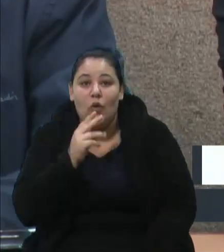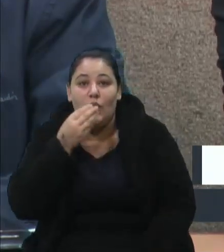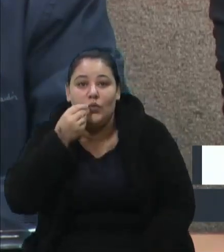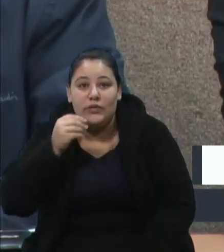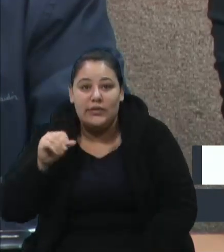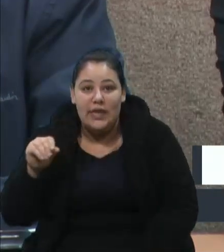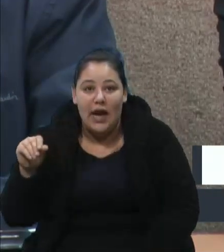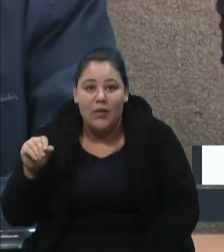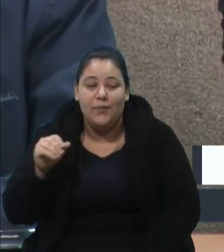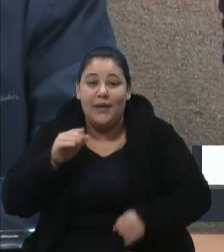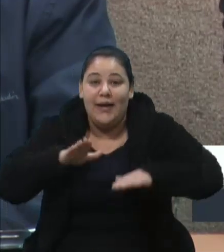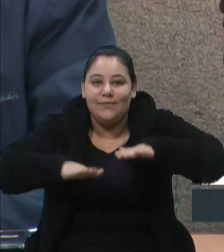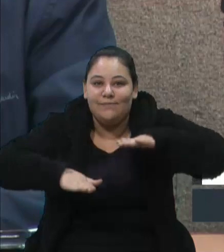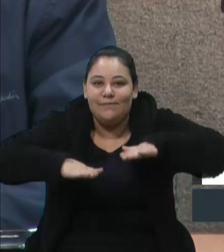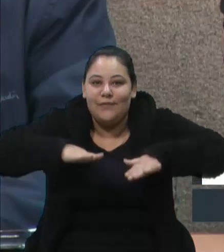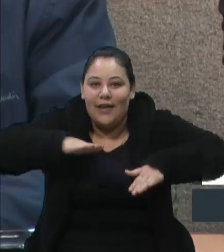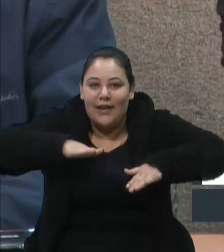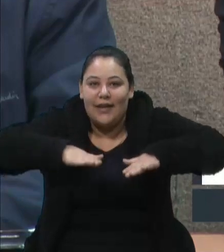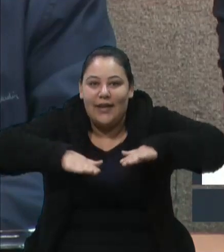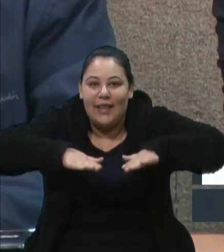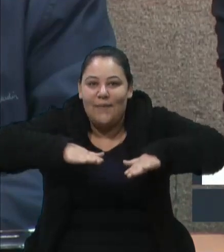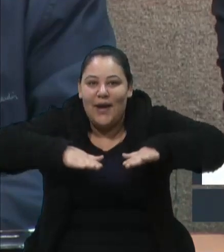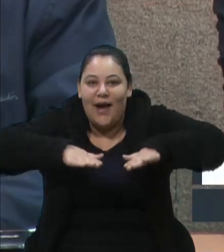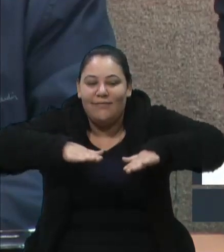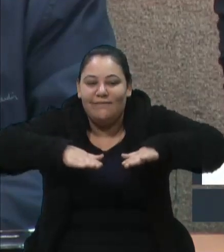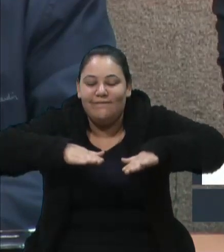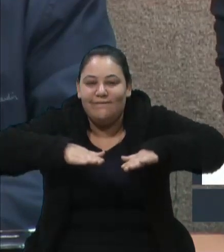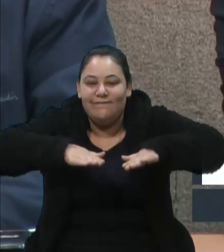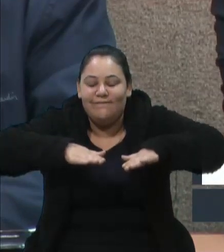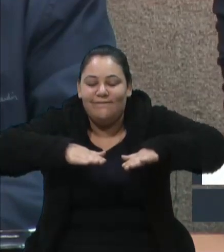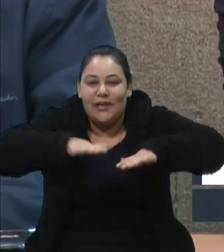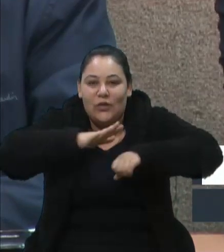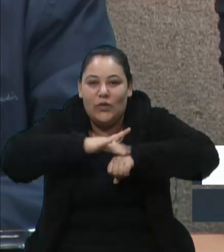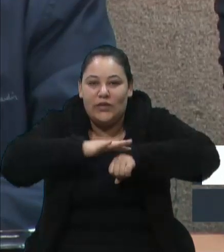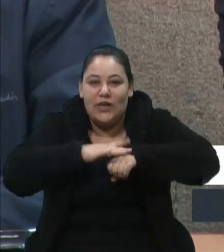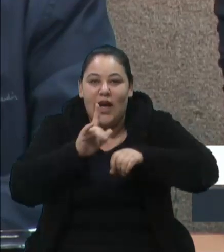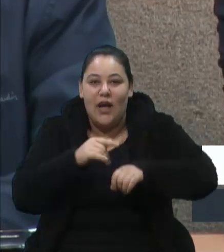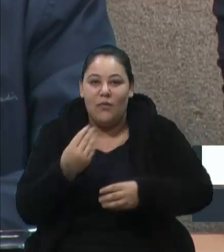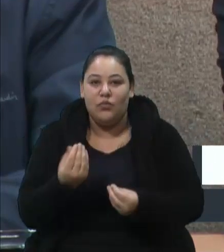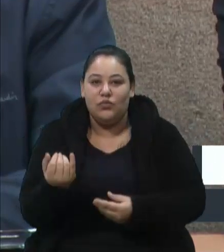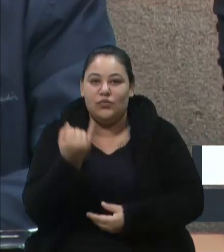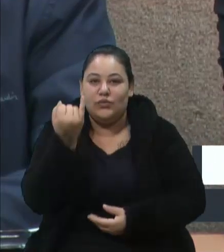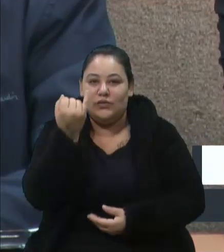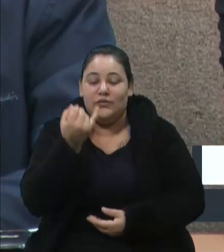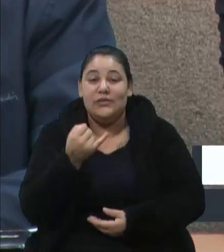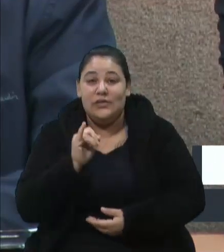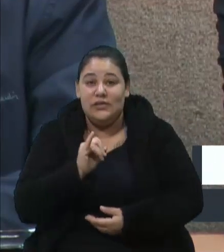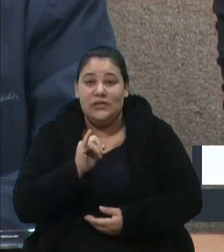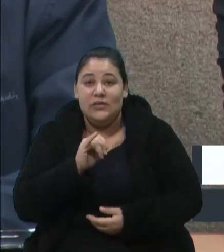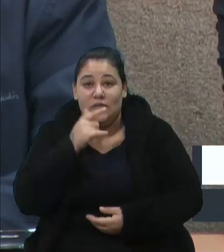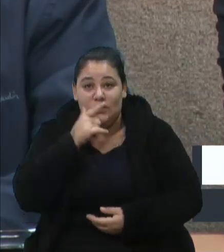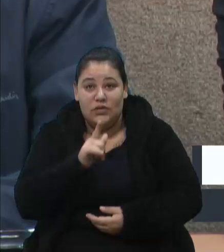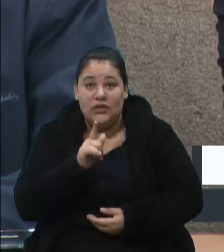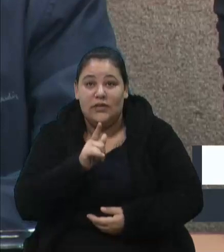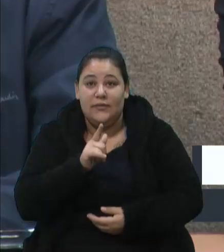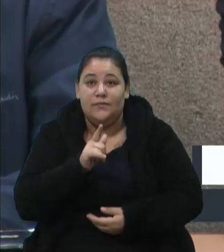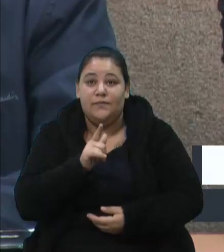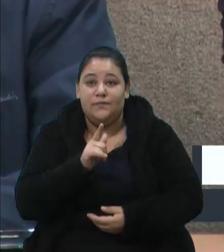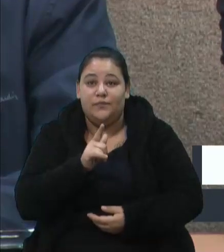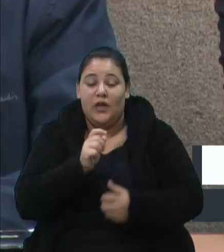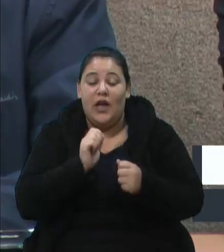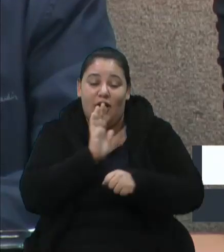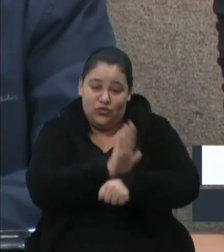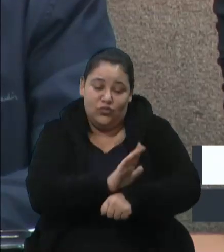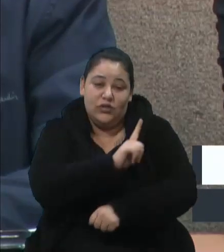te equilibrar a coisa. É muito importante. Se fosse possível conseguir isso aí através do governo,